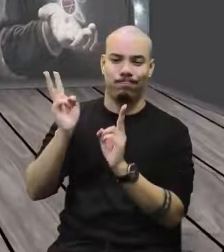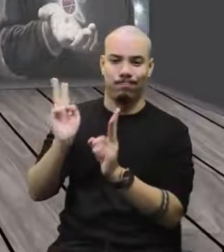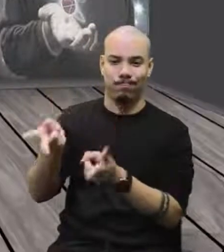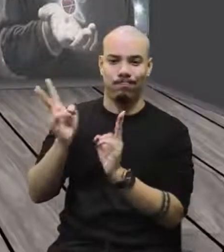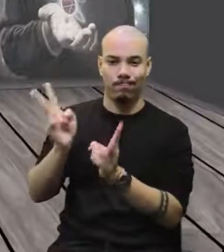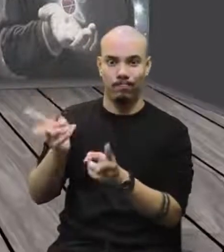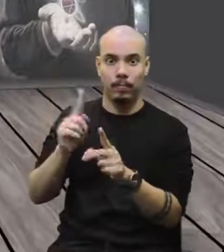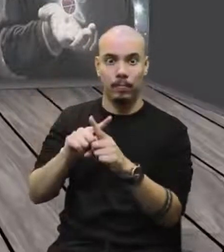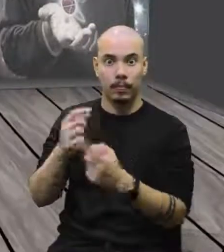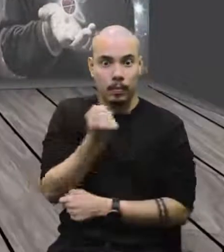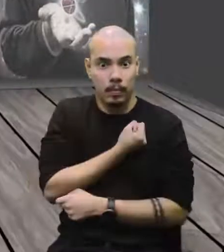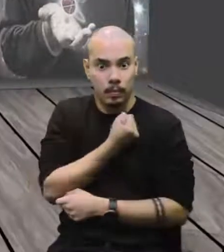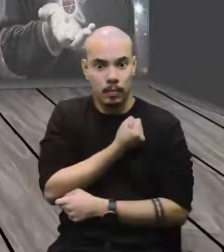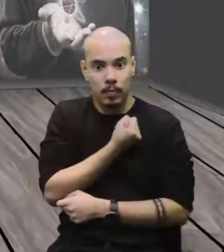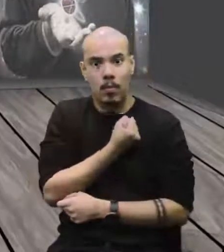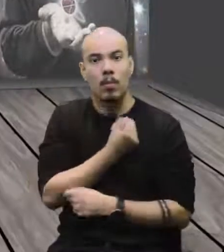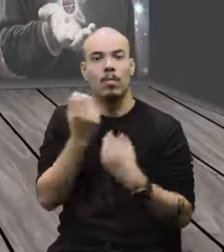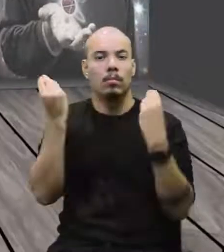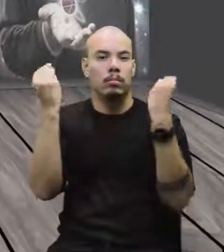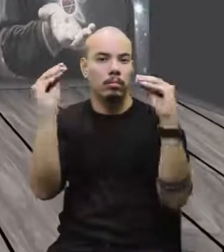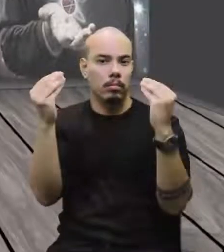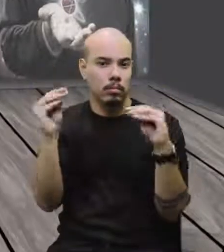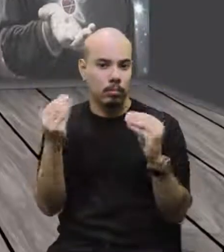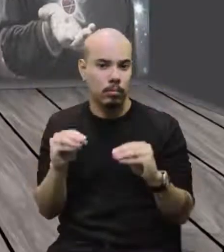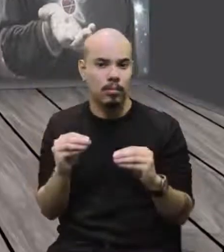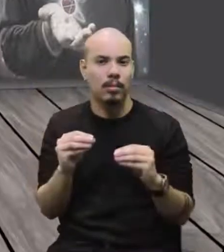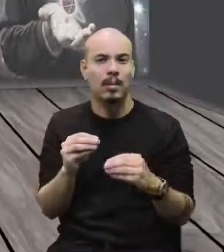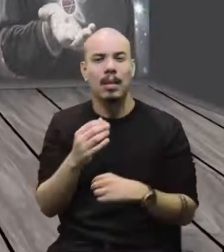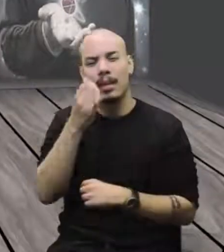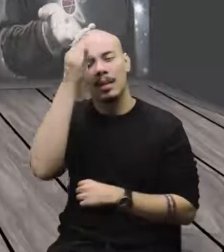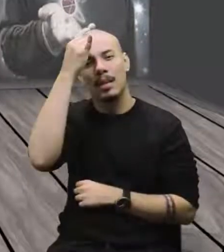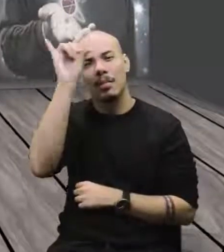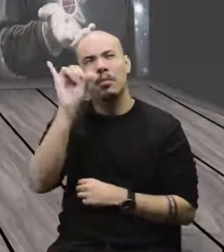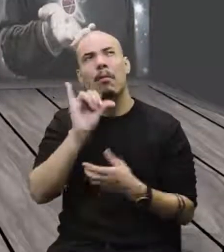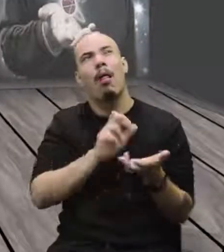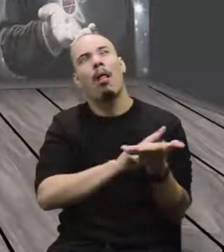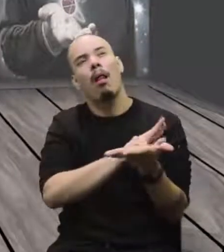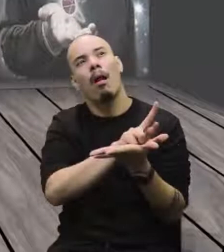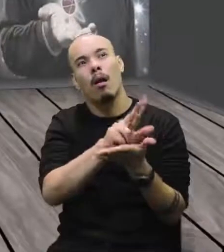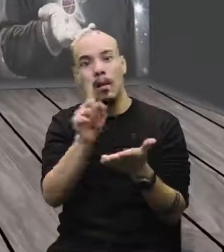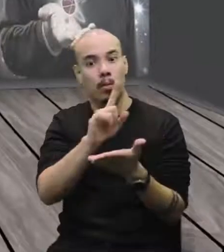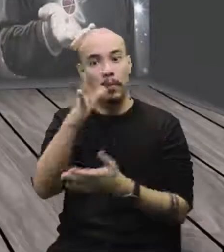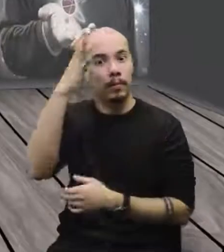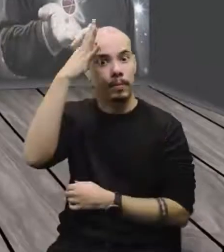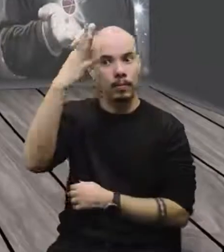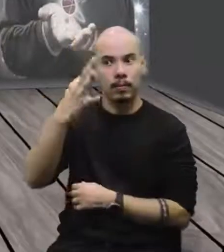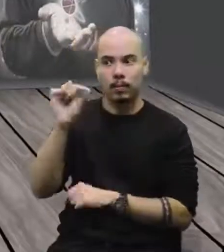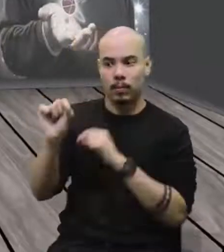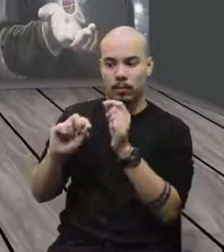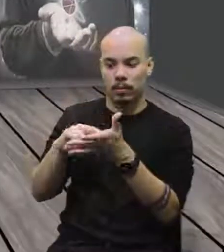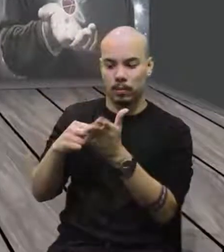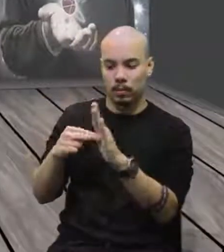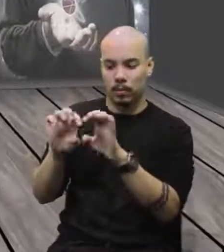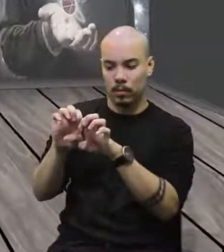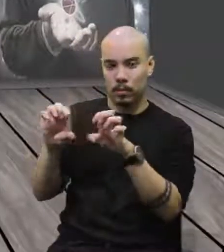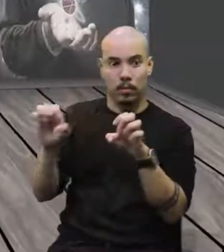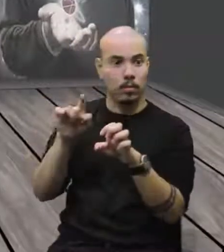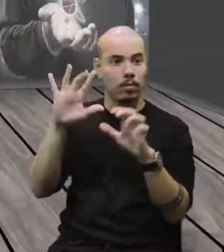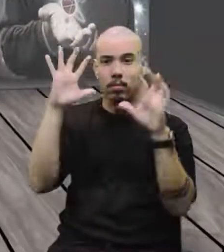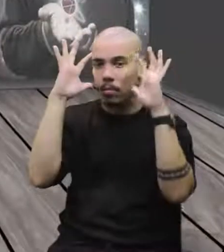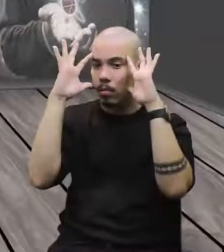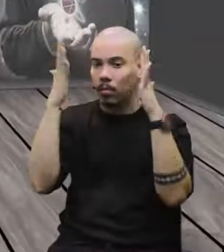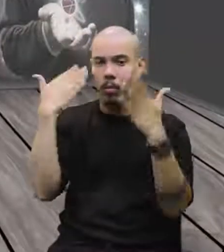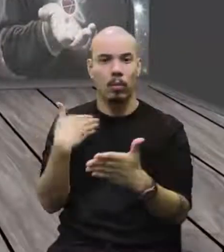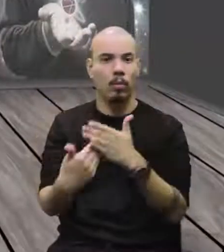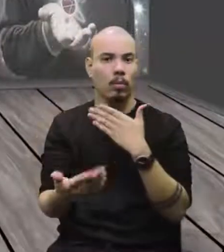um valor. E exemplo que a gente fala, né? Não faça 1000 exemplos com números. Entenda o que a equação quer dizer, você resolve qualquer